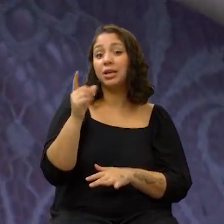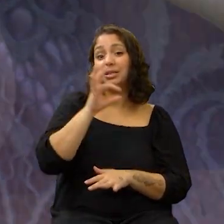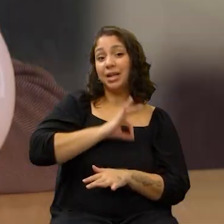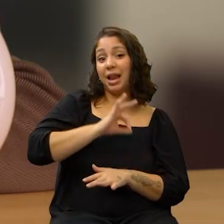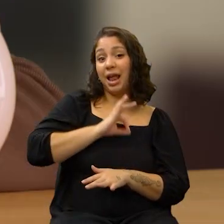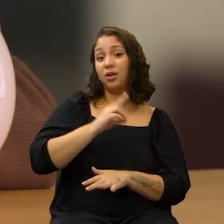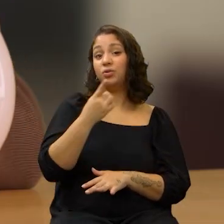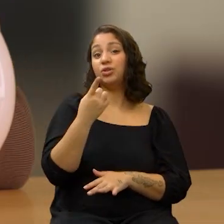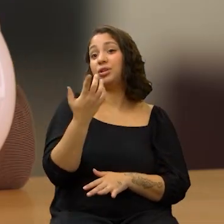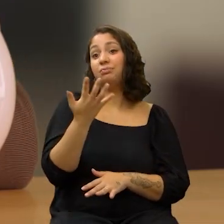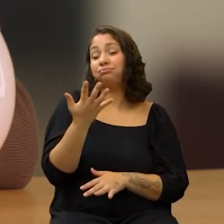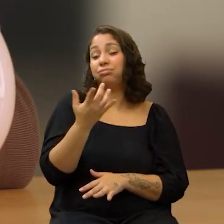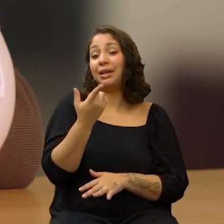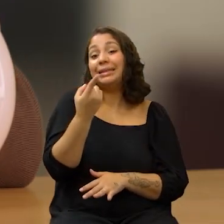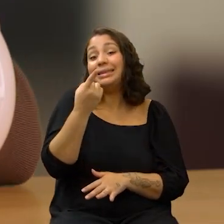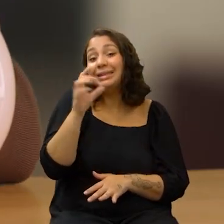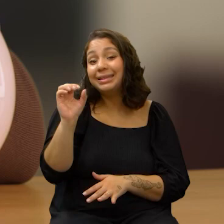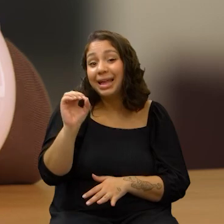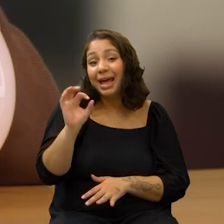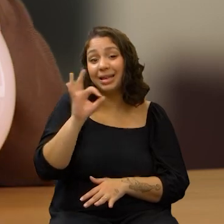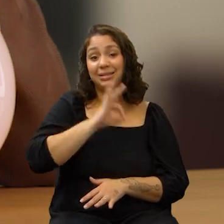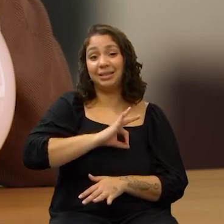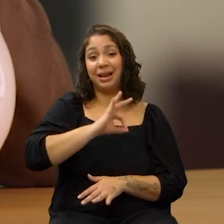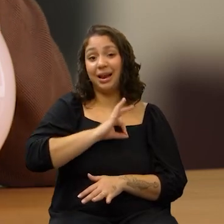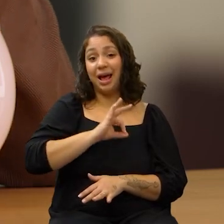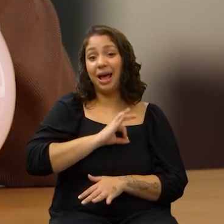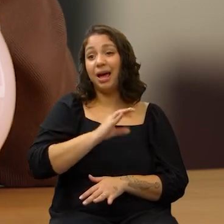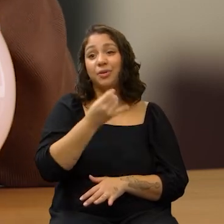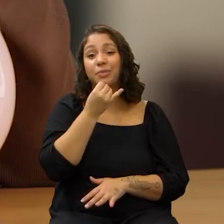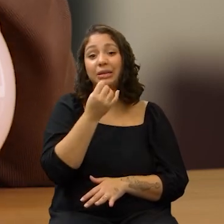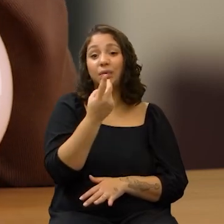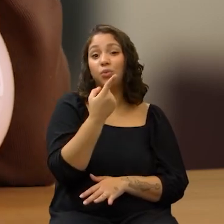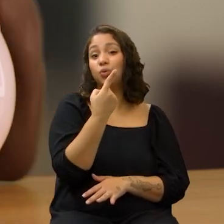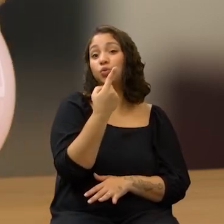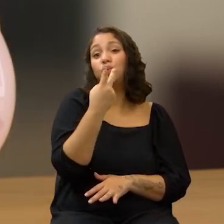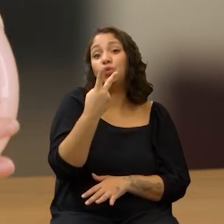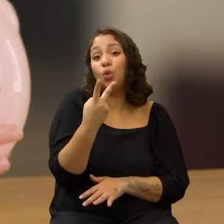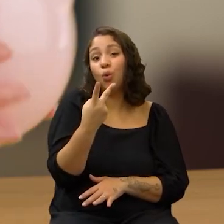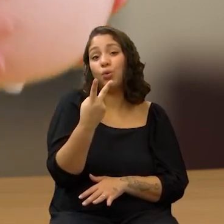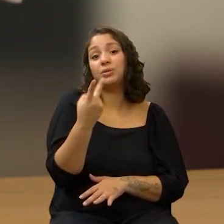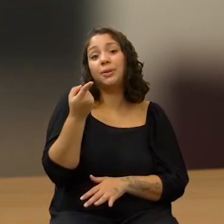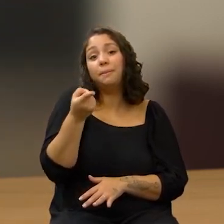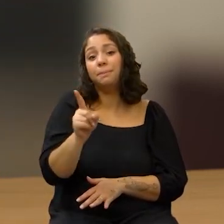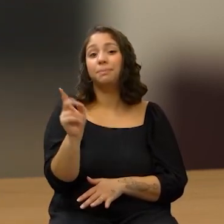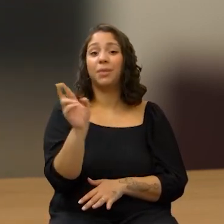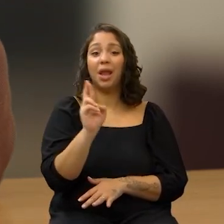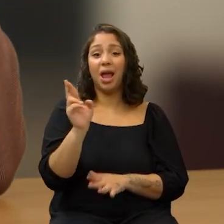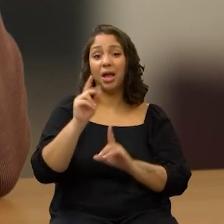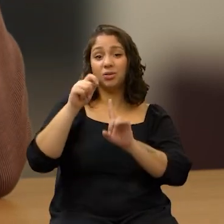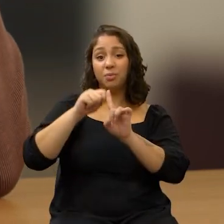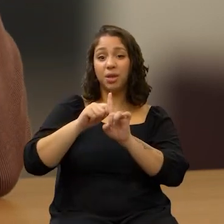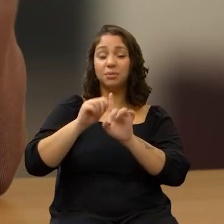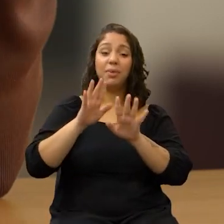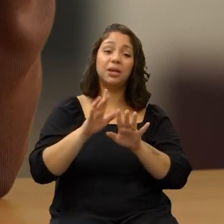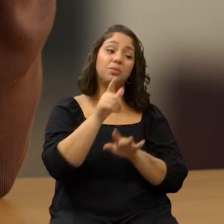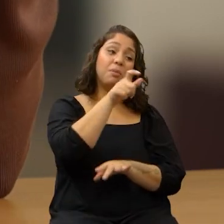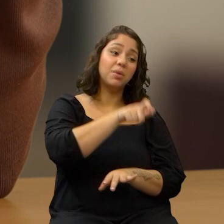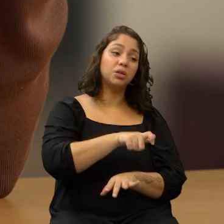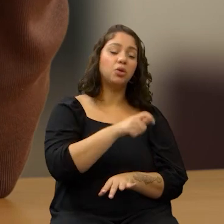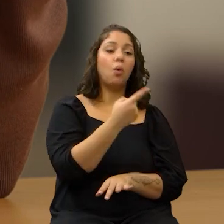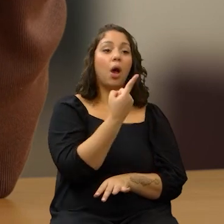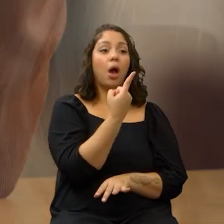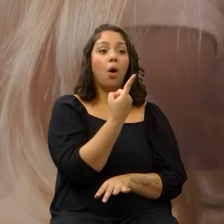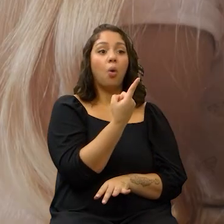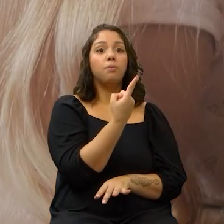por exemplo, de 10 salários mínimos, a pessoa que ganha lá R$12.000 por mês, mas não vai funcionar para quem ganha um salário mínimo, R$1.200 por